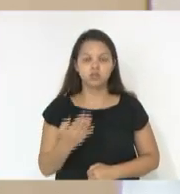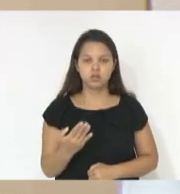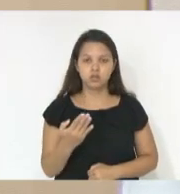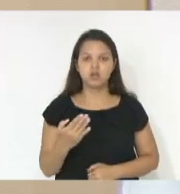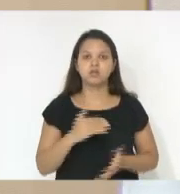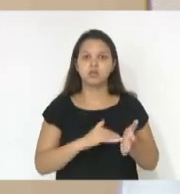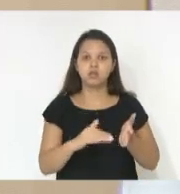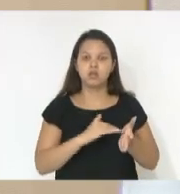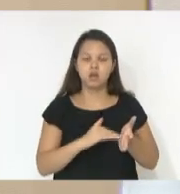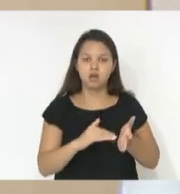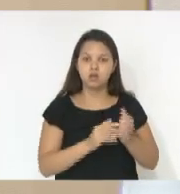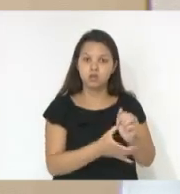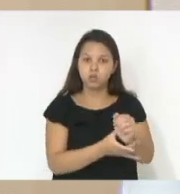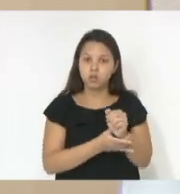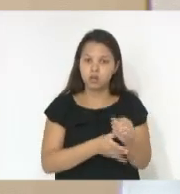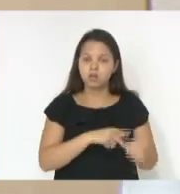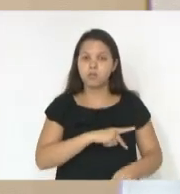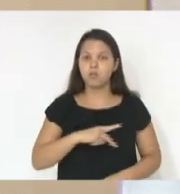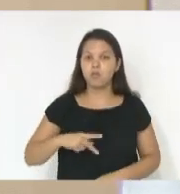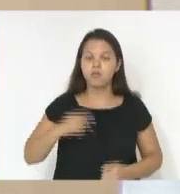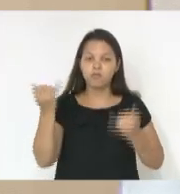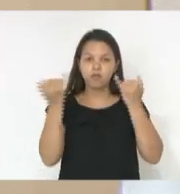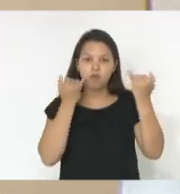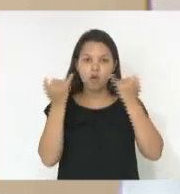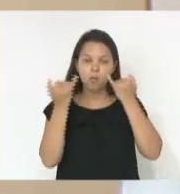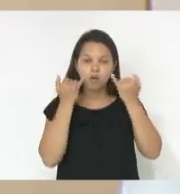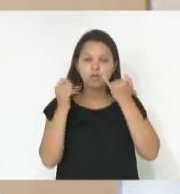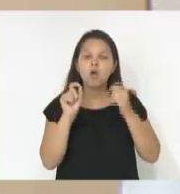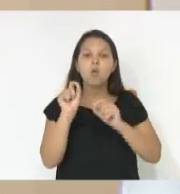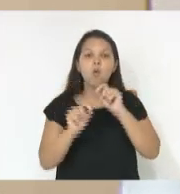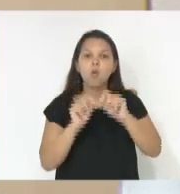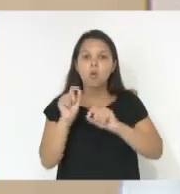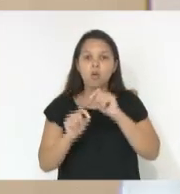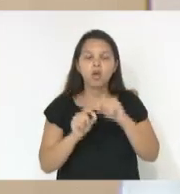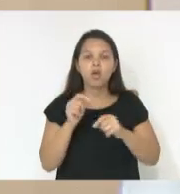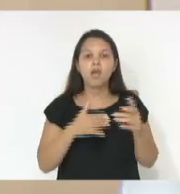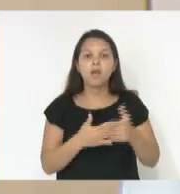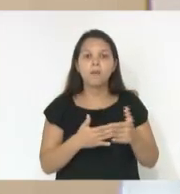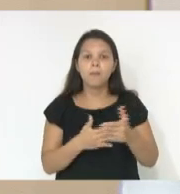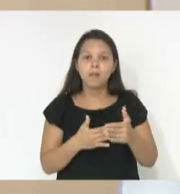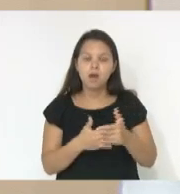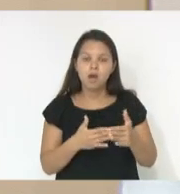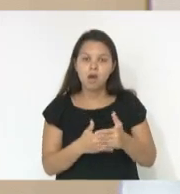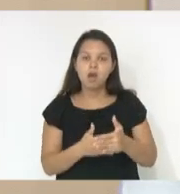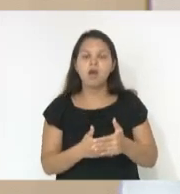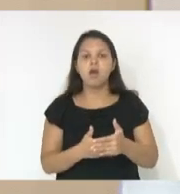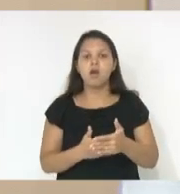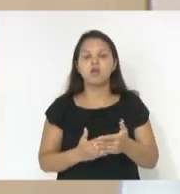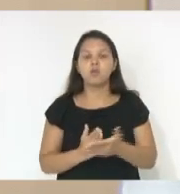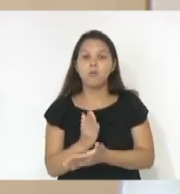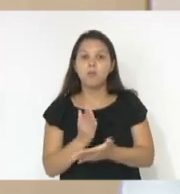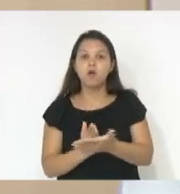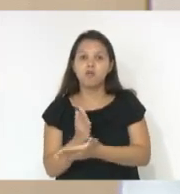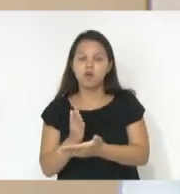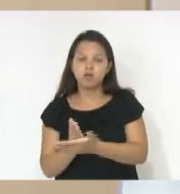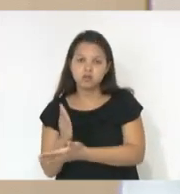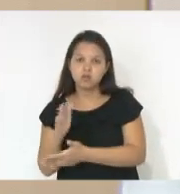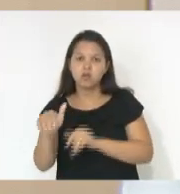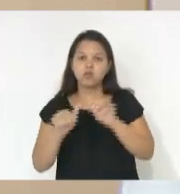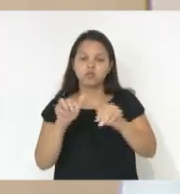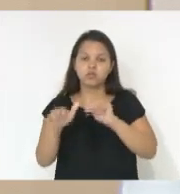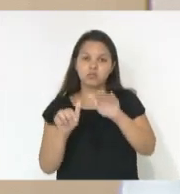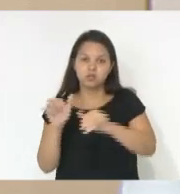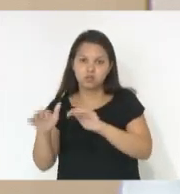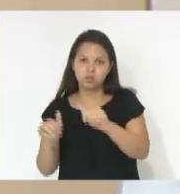Segurança Pública informação acerca dos motivos que impedem a convocação dos 51 aprovados para